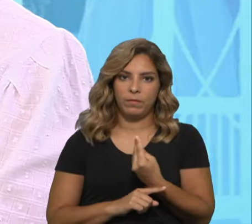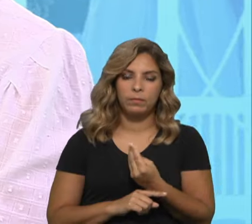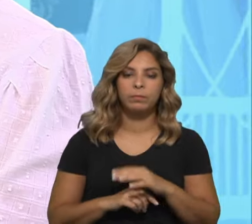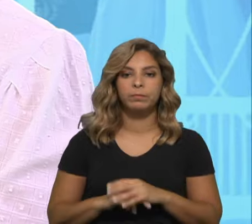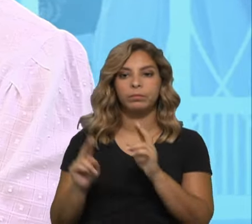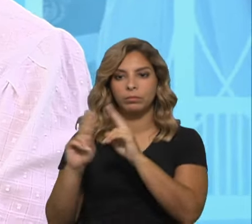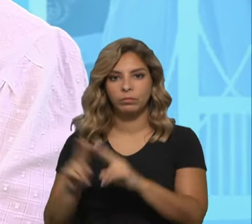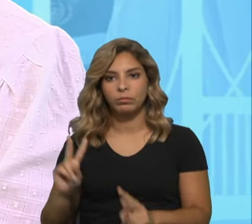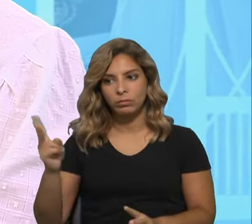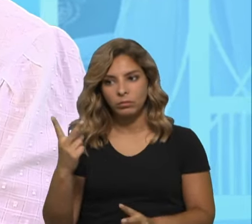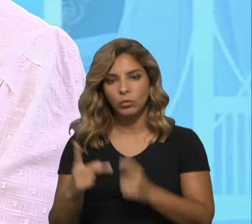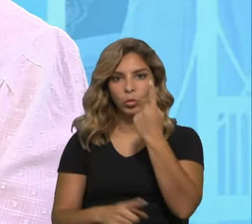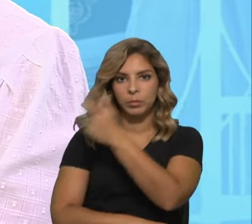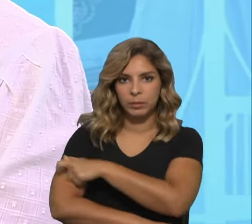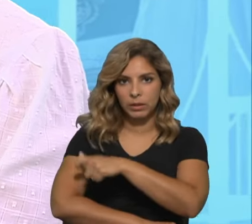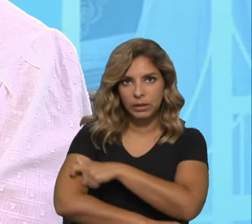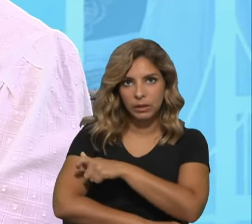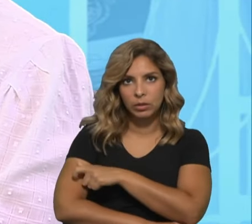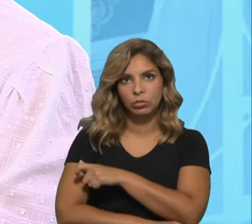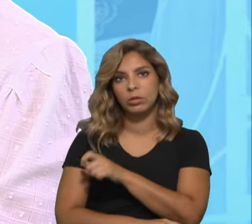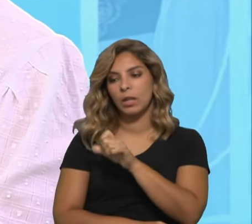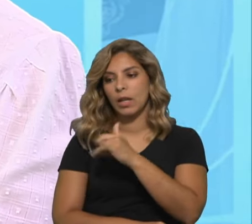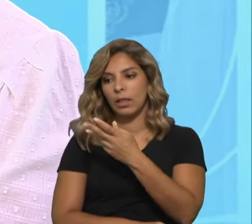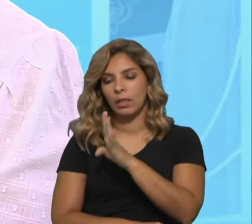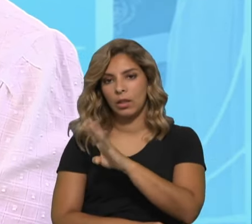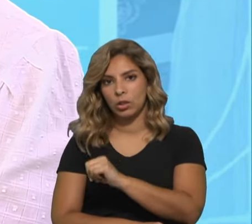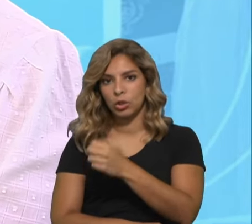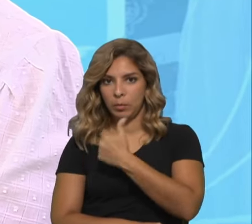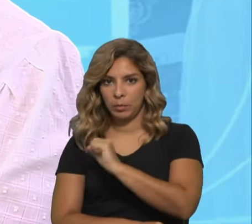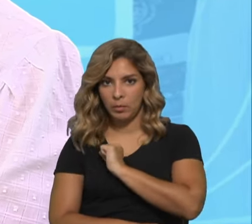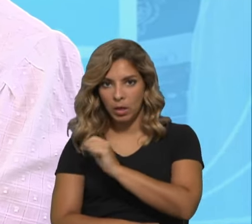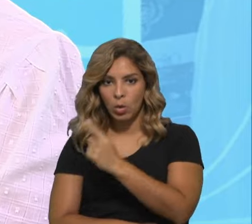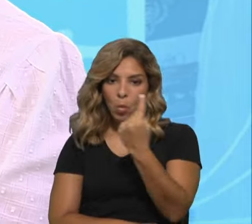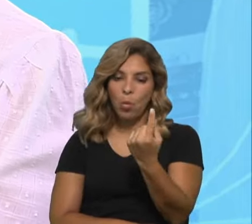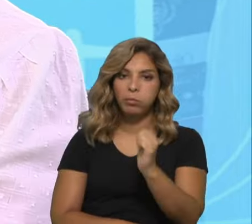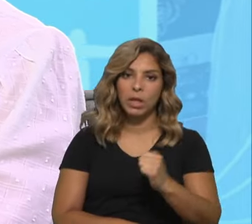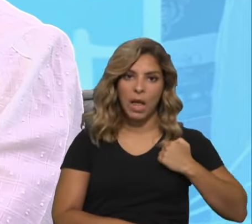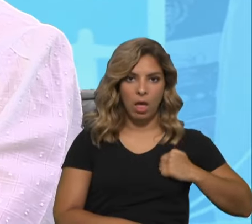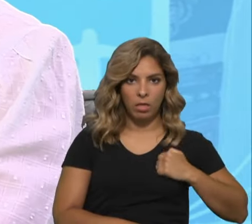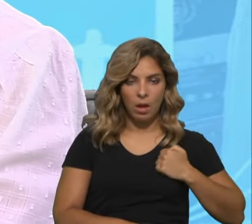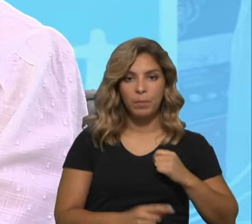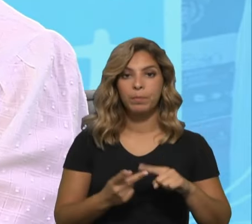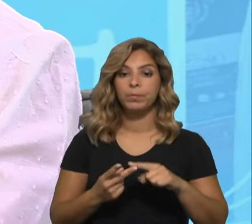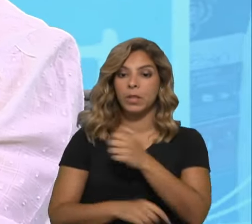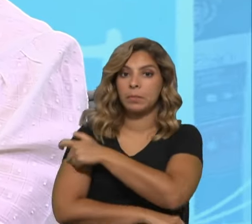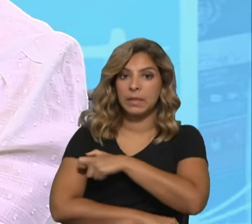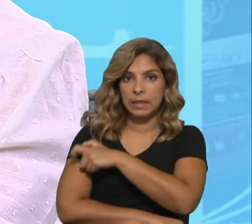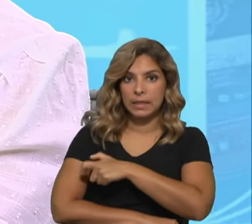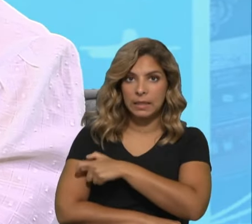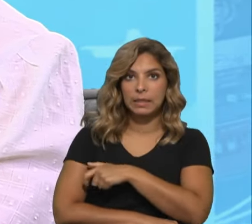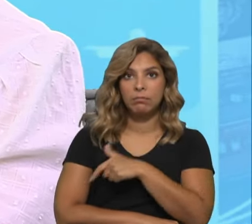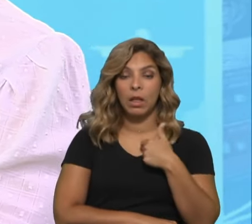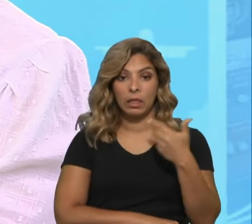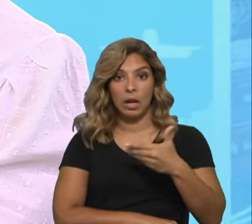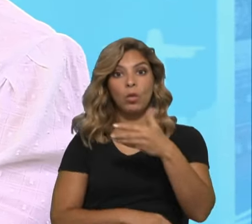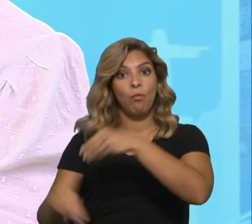dois jovens um representante jovem da Cáritas espanhola um da Caritas do do Canadá e como representantes têm direito a